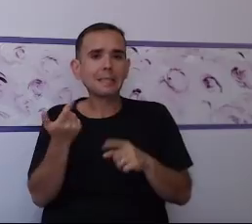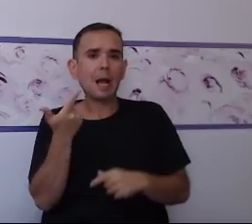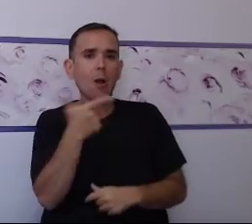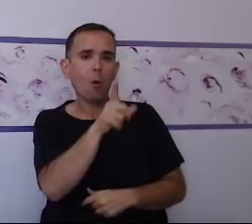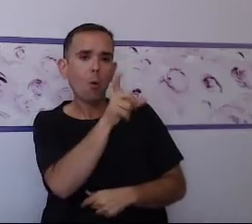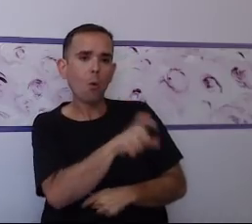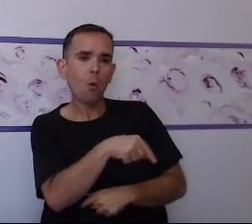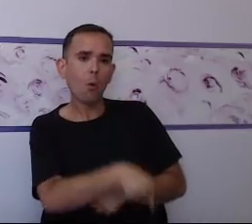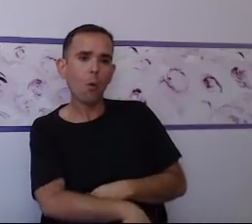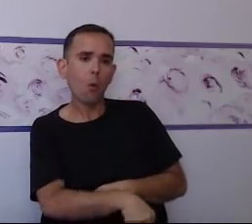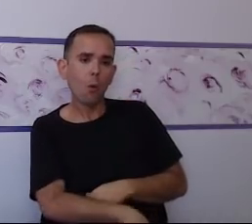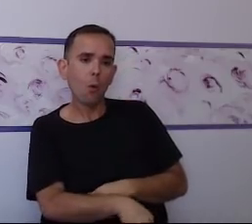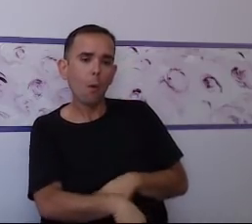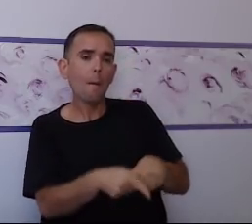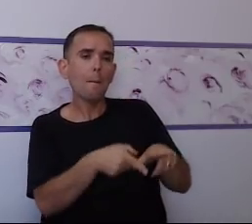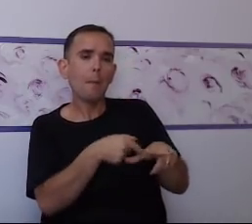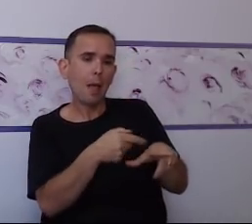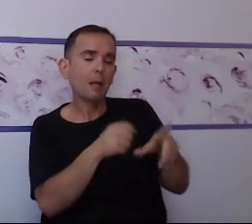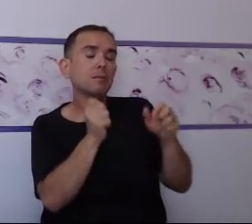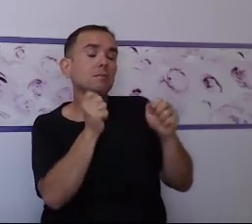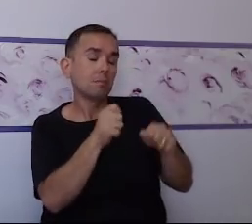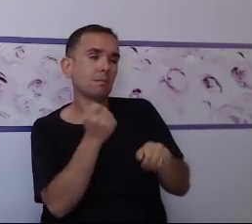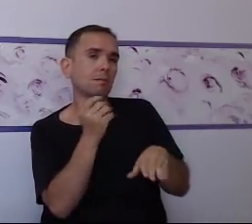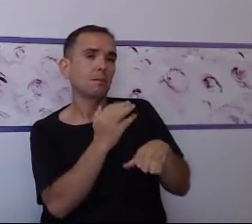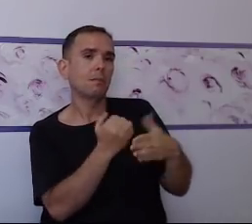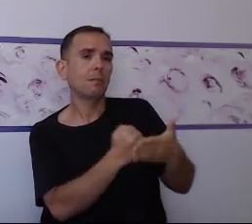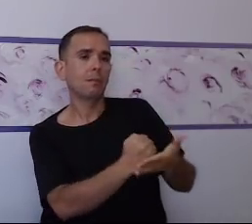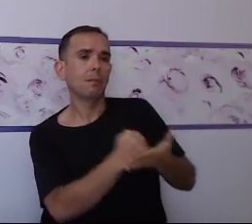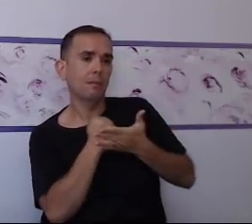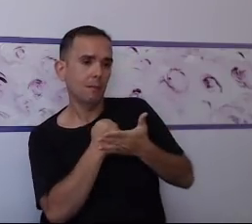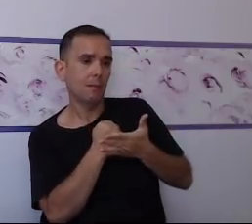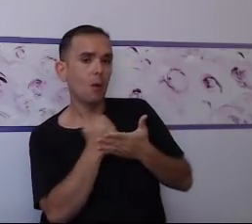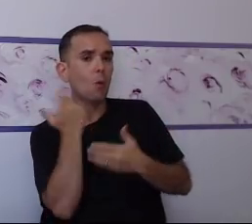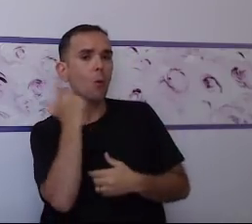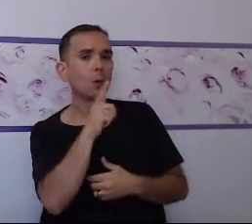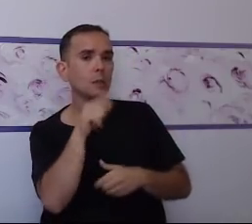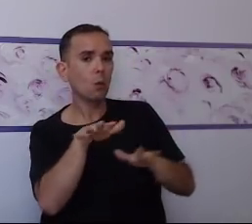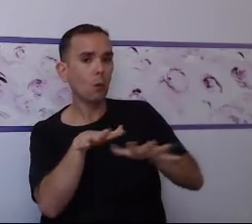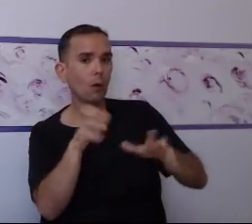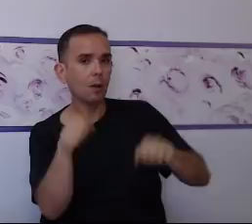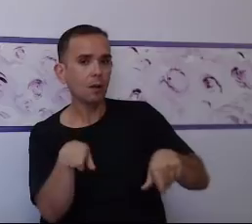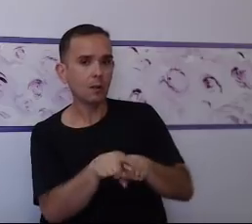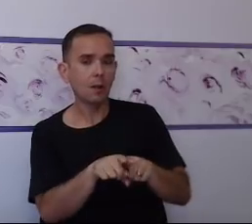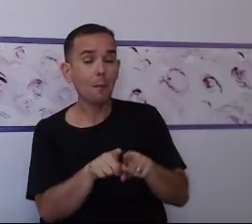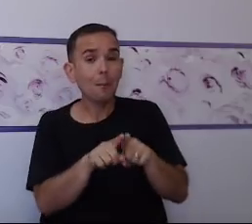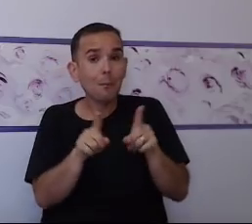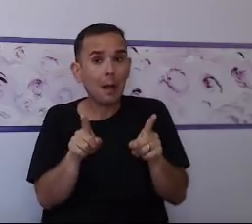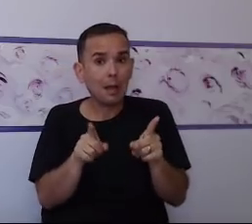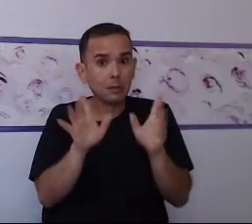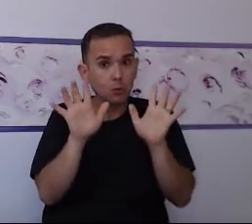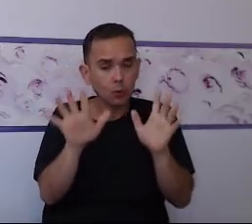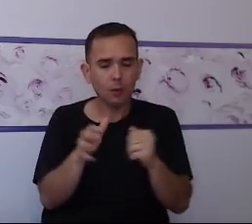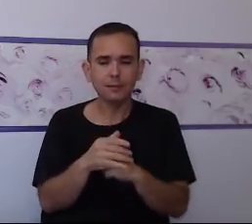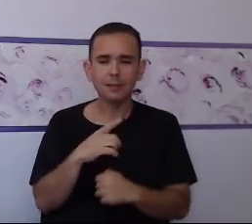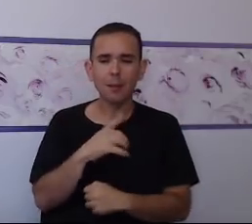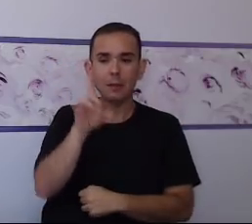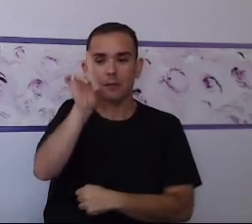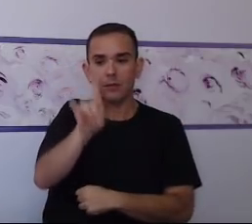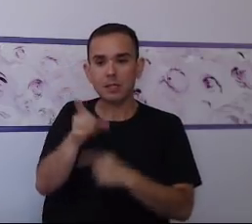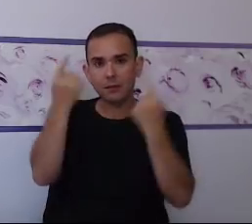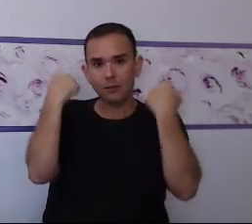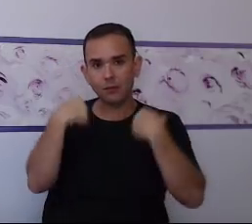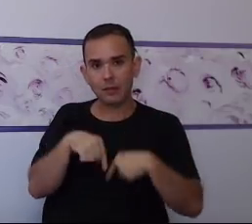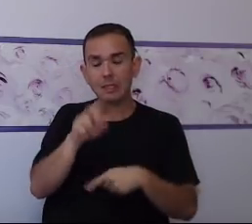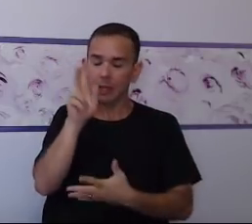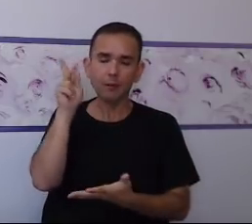perna compensou essa perda, porque ele conseguiu a mobilidade. Porém, também, a gente tem uma deficiência física que